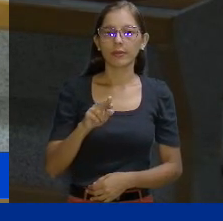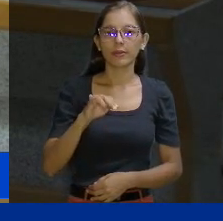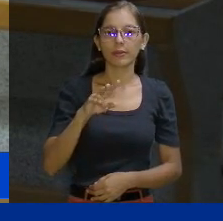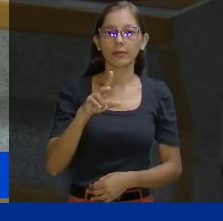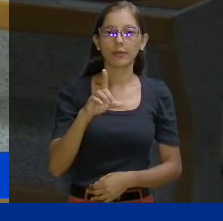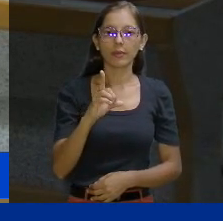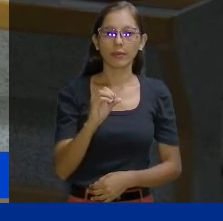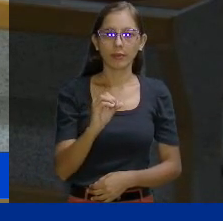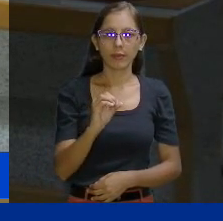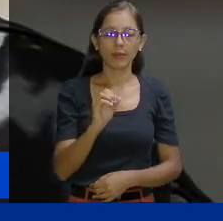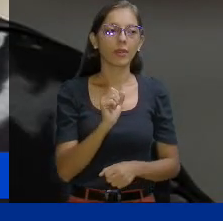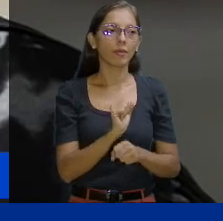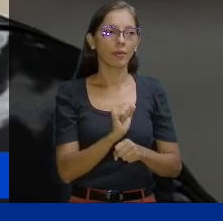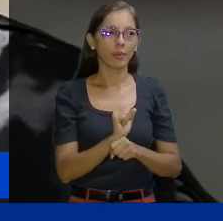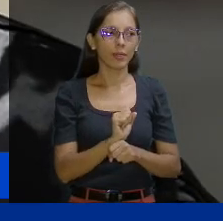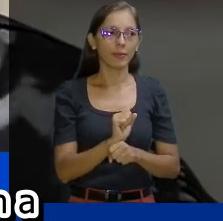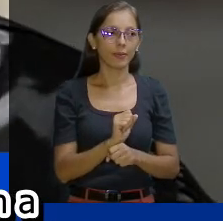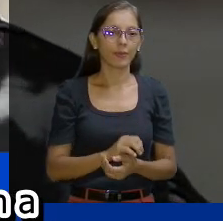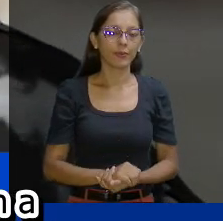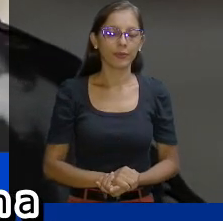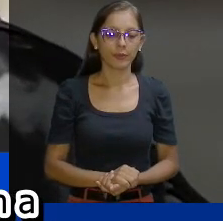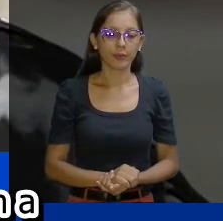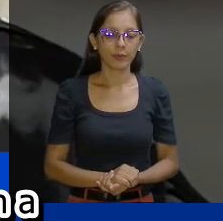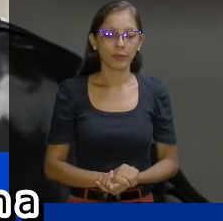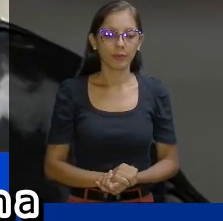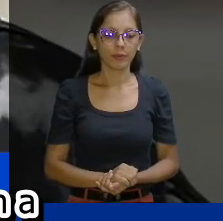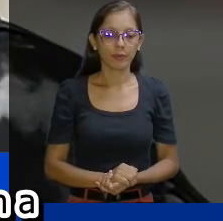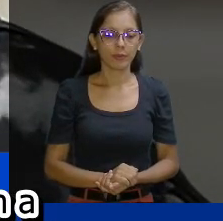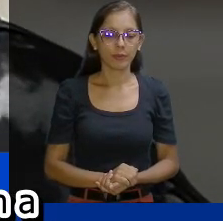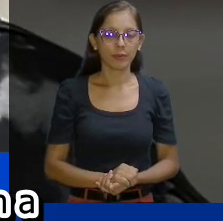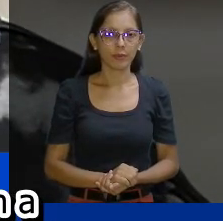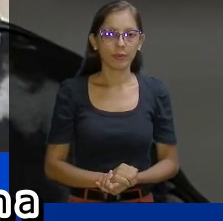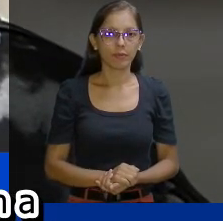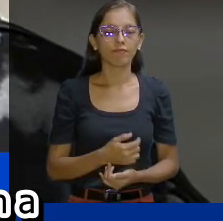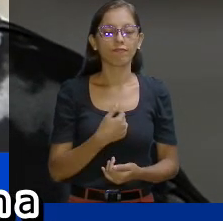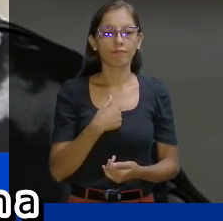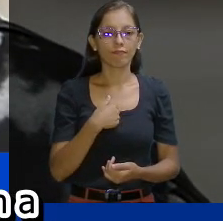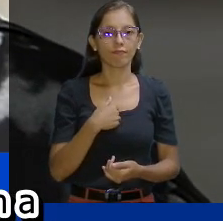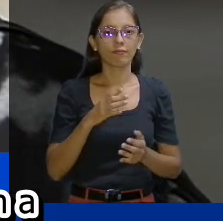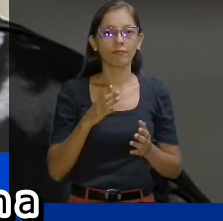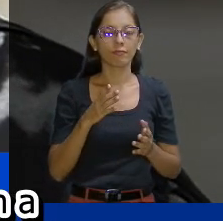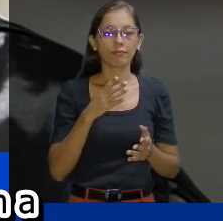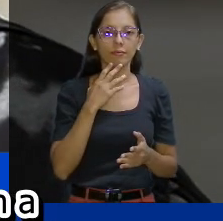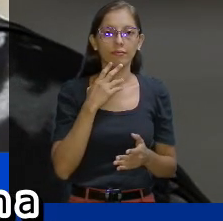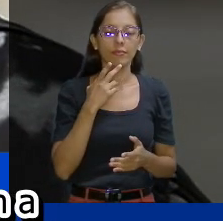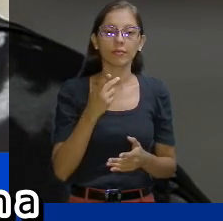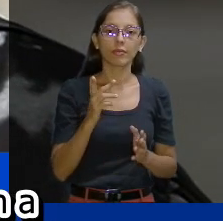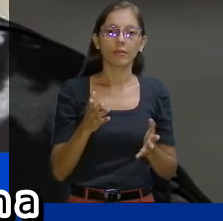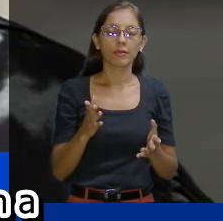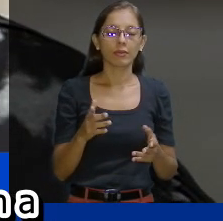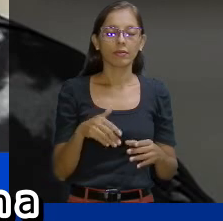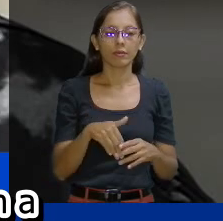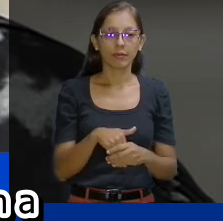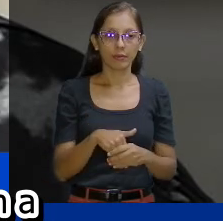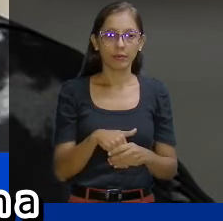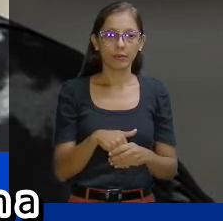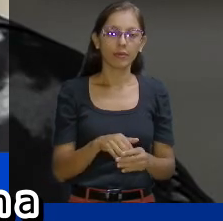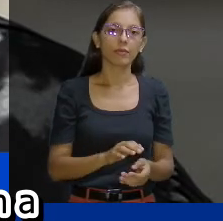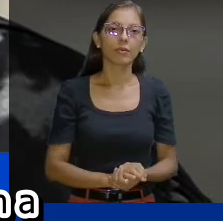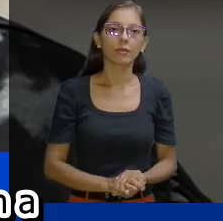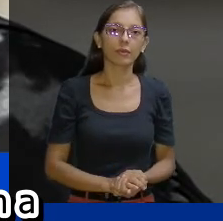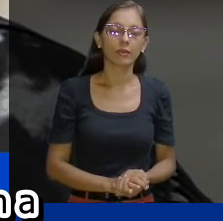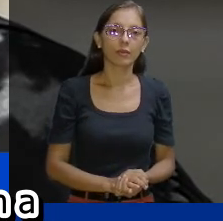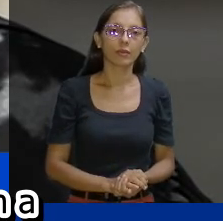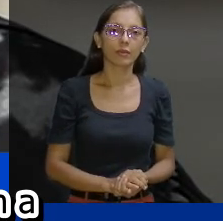Também aguardo, senhor presidente. Eu antecipo, acompanhando o relator, para mim a matéria ficou bem clara, e